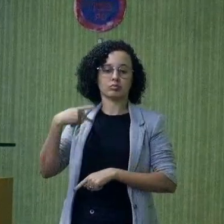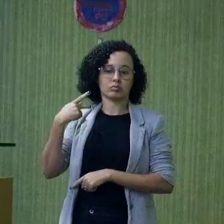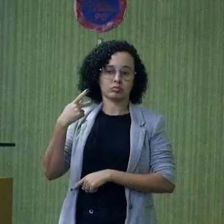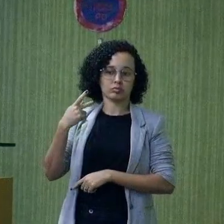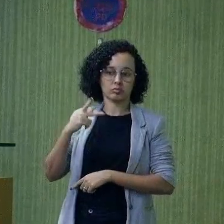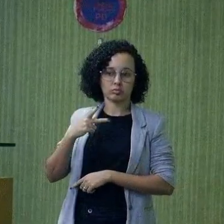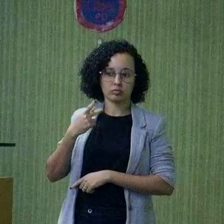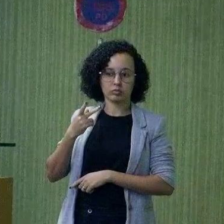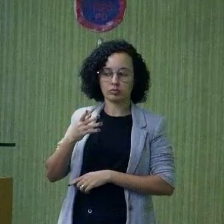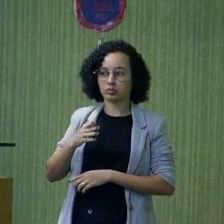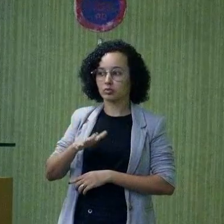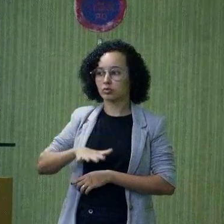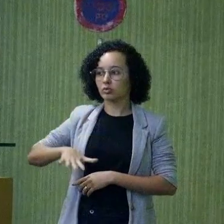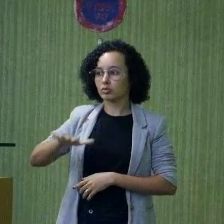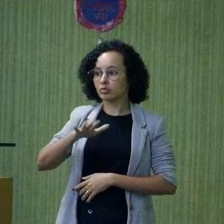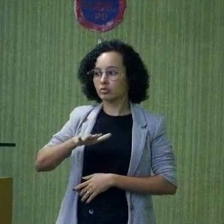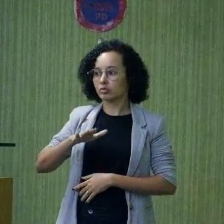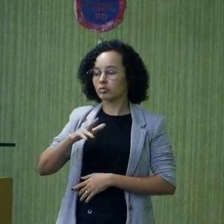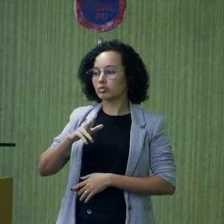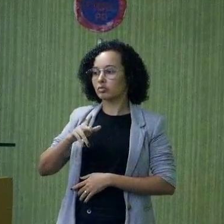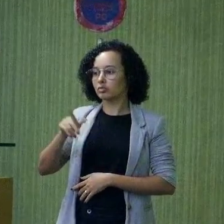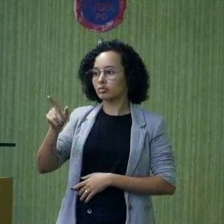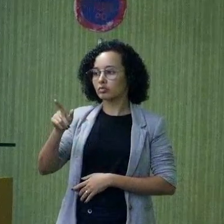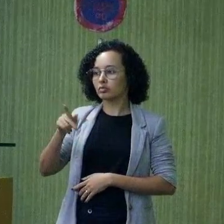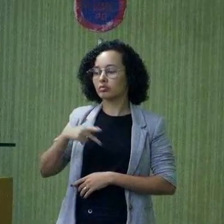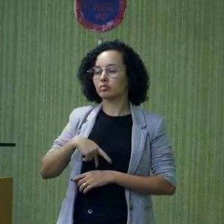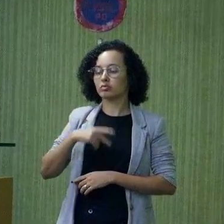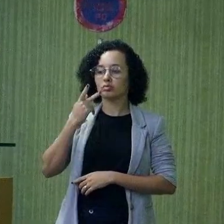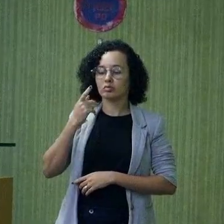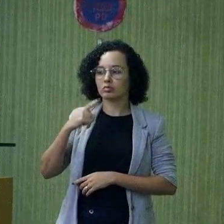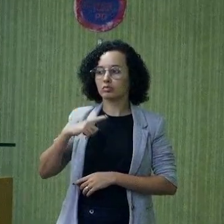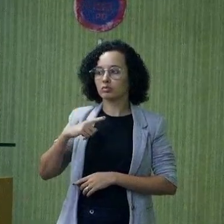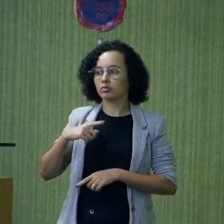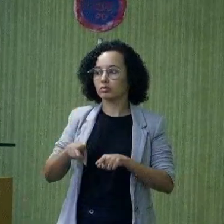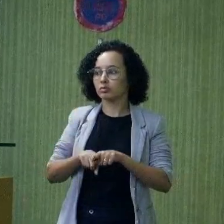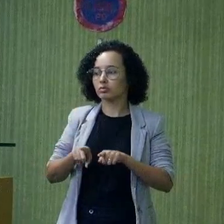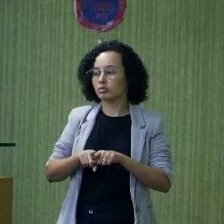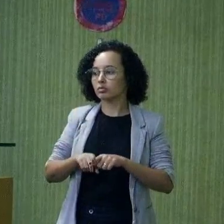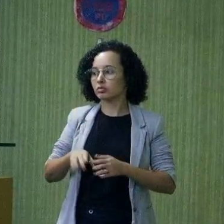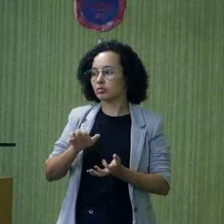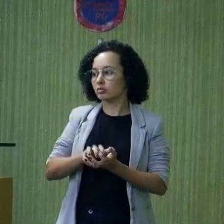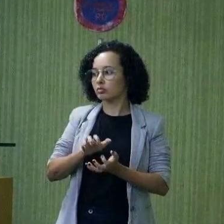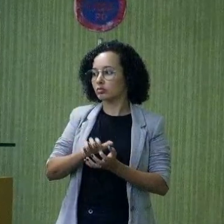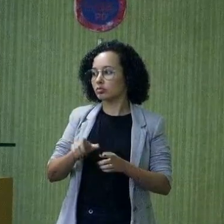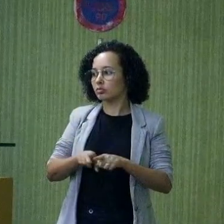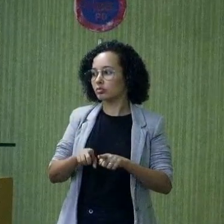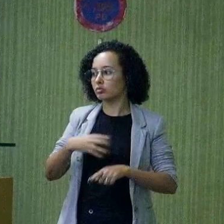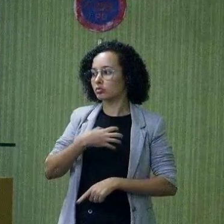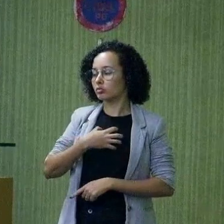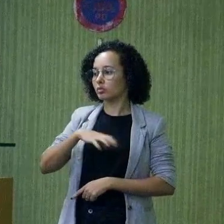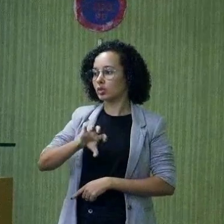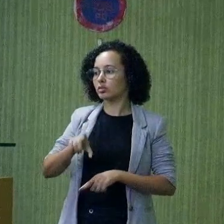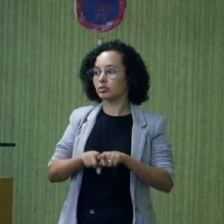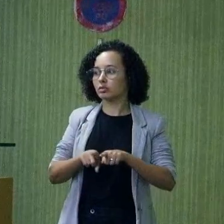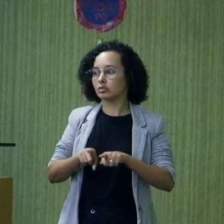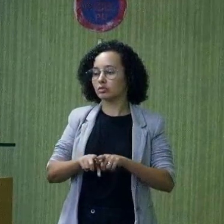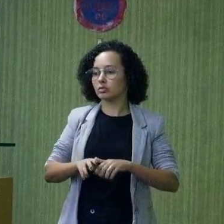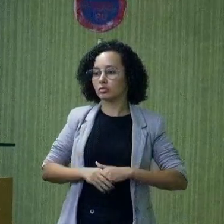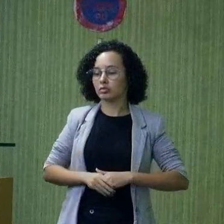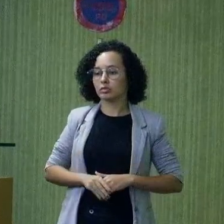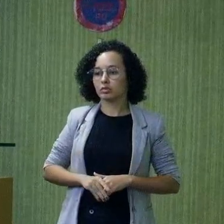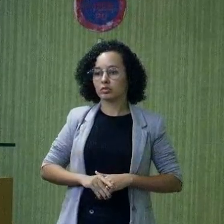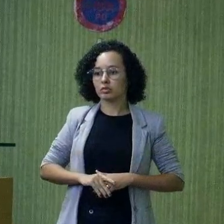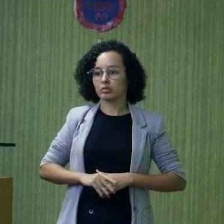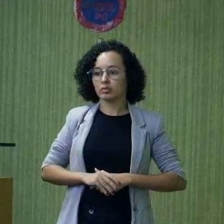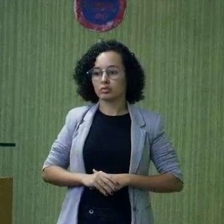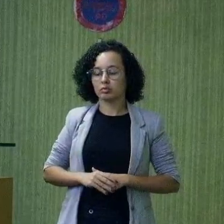estado da Federação Brasileira Ceará tem parabéns parabéns ao Ceará Pernambuco também Bahia parabéns